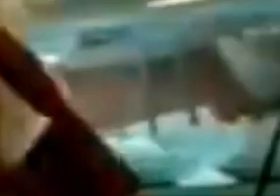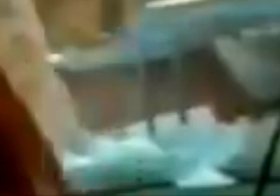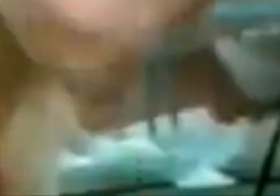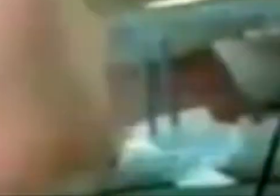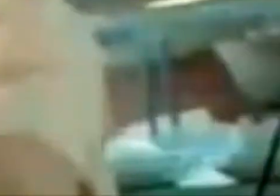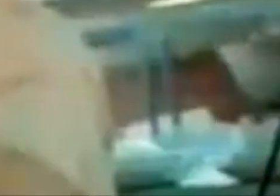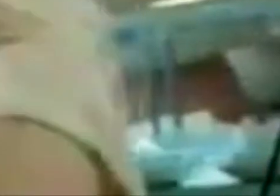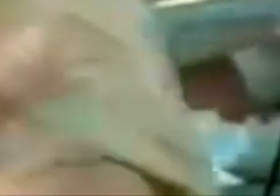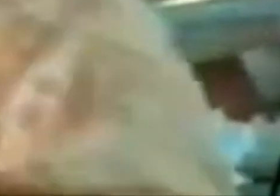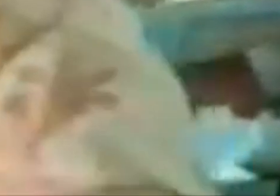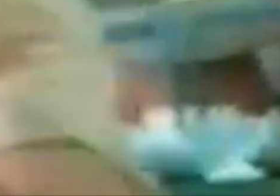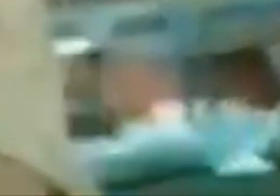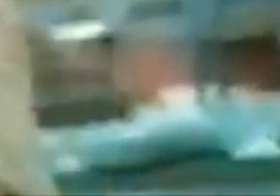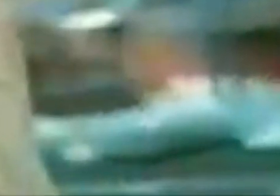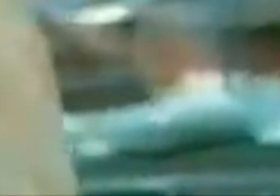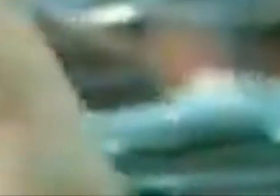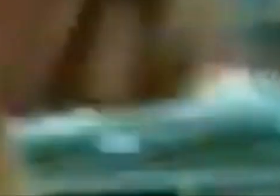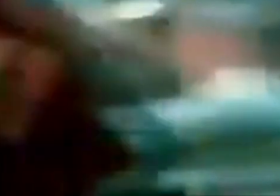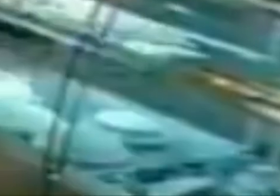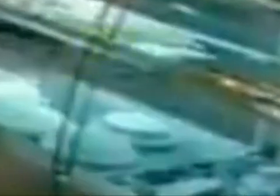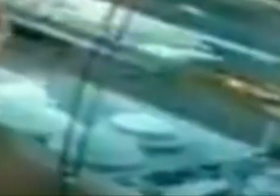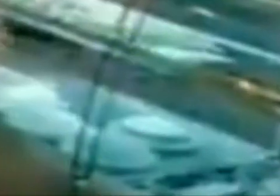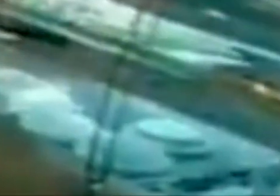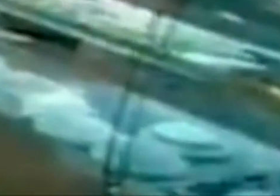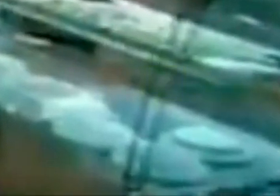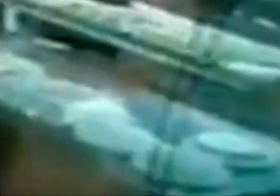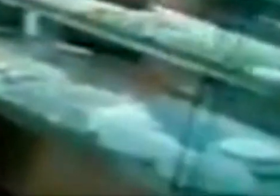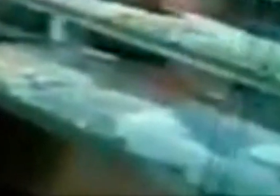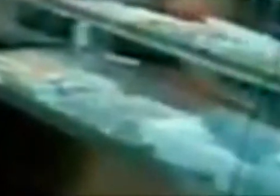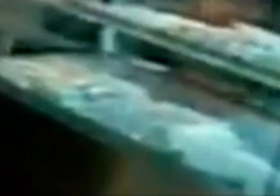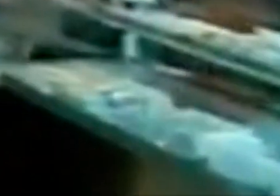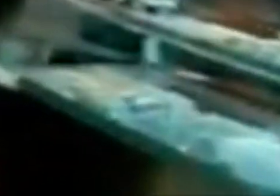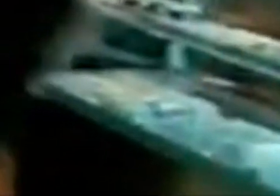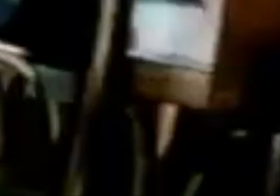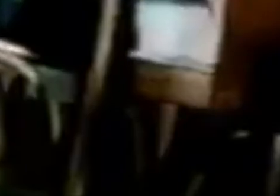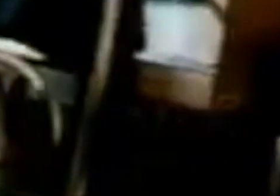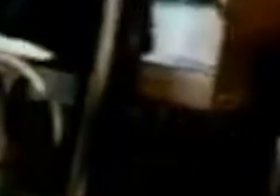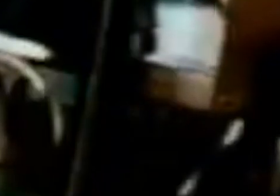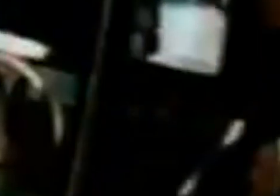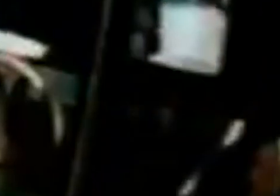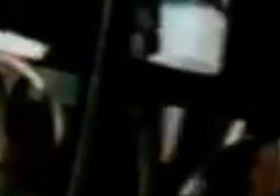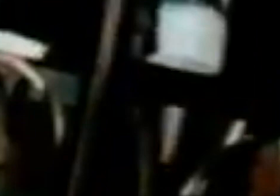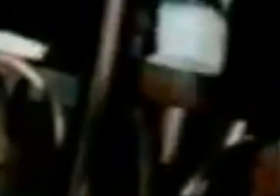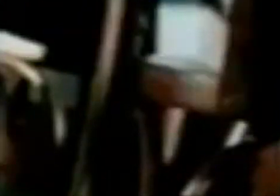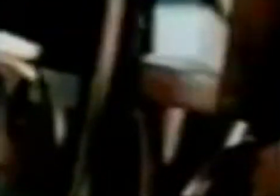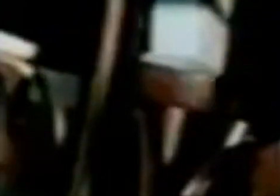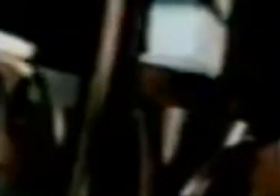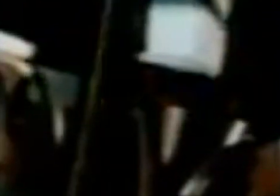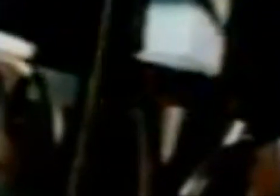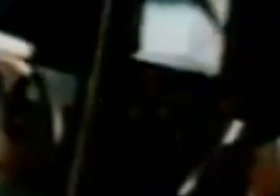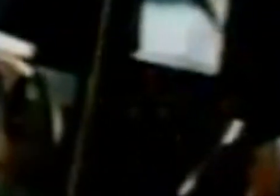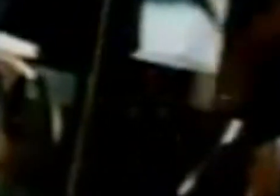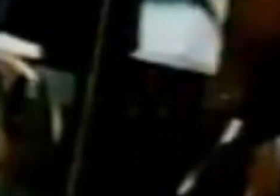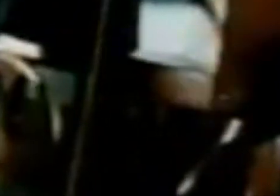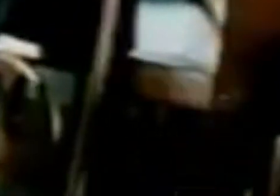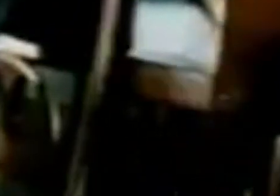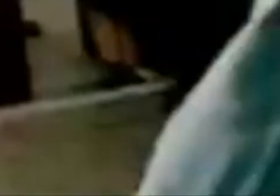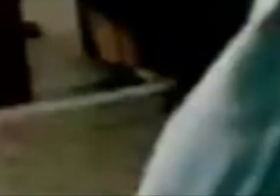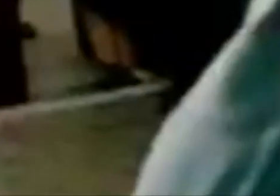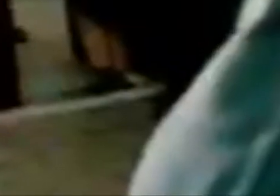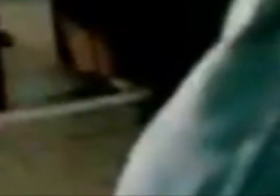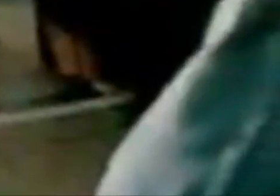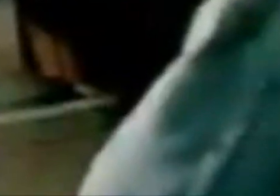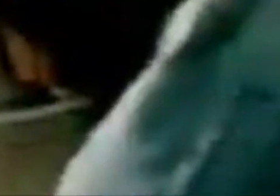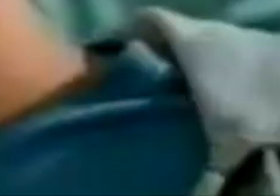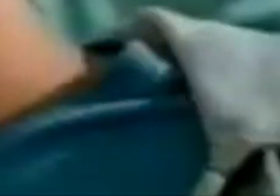Talent soua sou gatinha vendo você vem me dar bom dia e eu te encho de